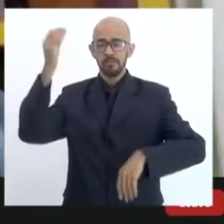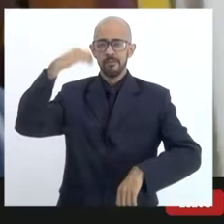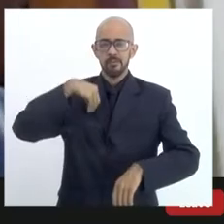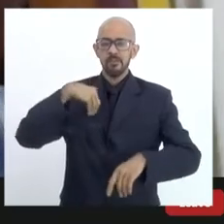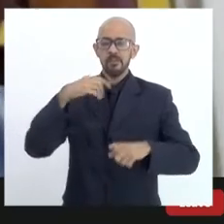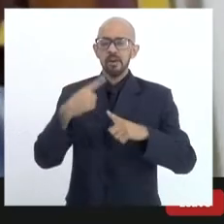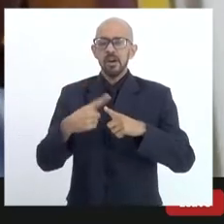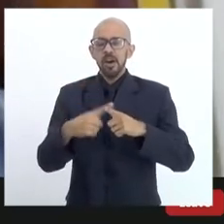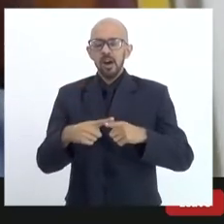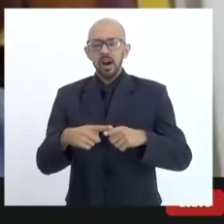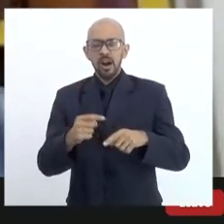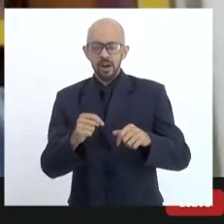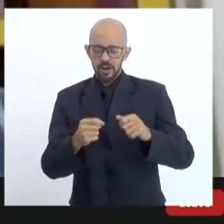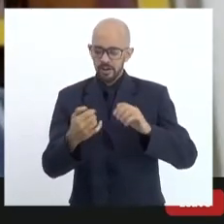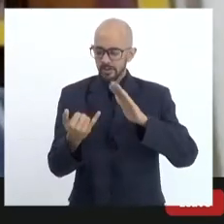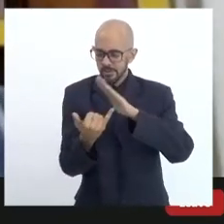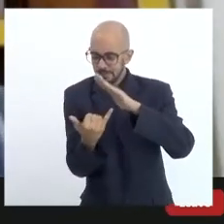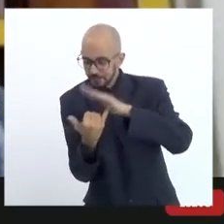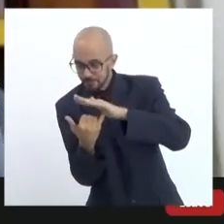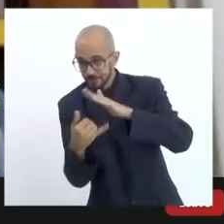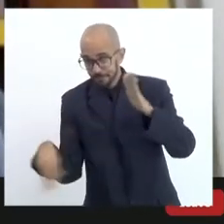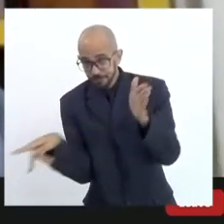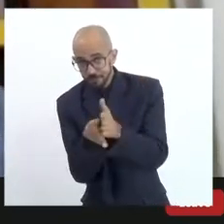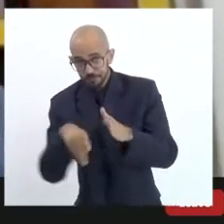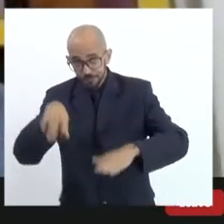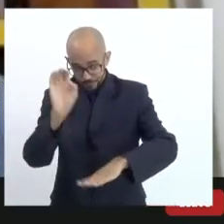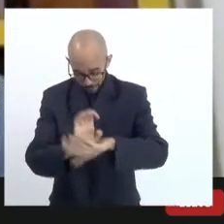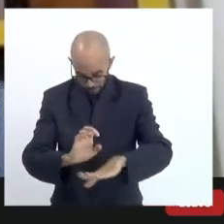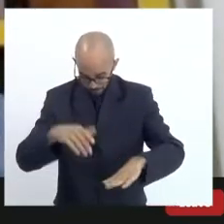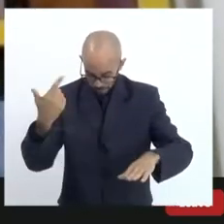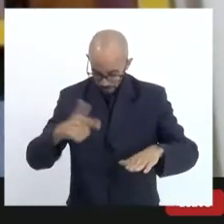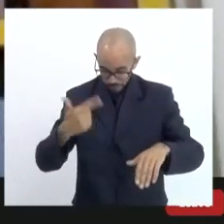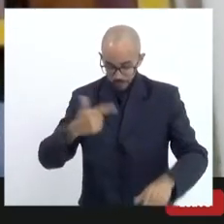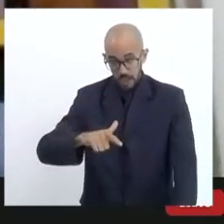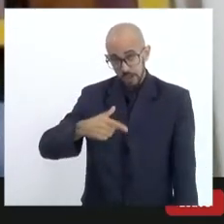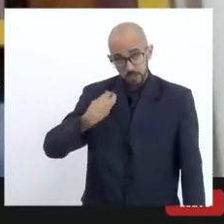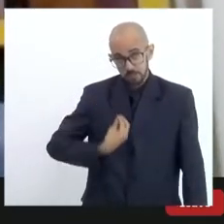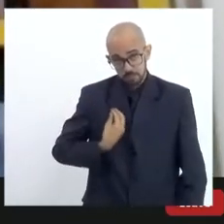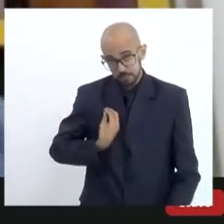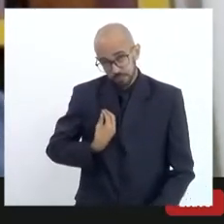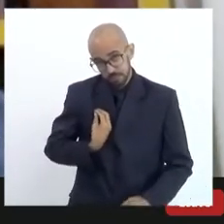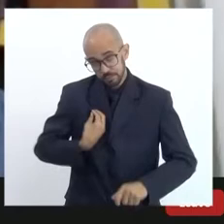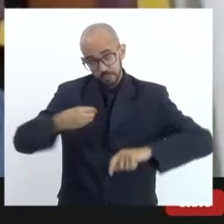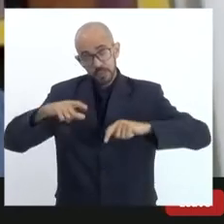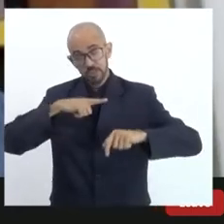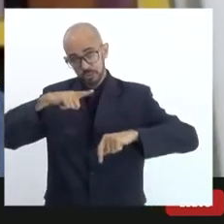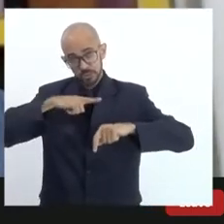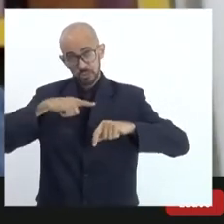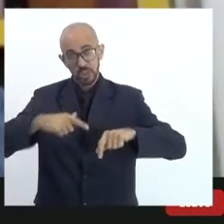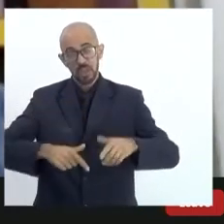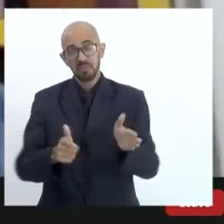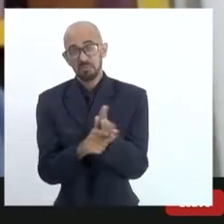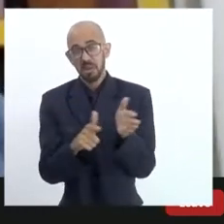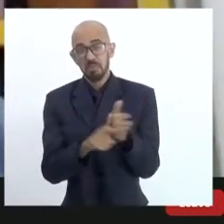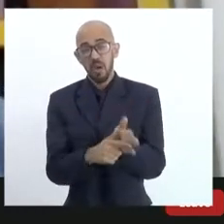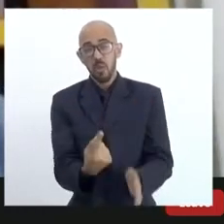do Estado que deveriam estar ali, né, nem sempre comparecem, e você tem um biênio e uma página no